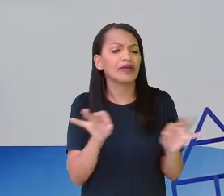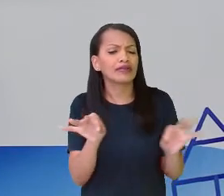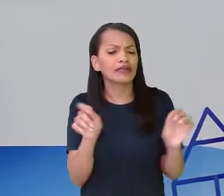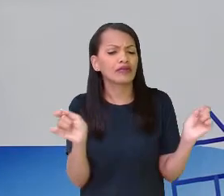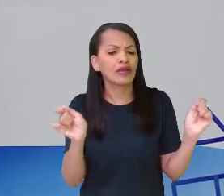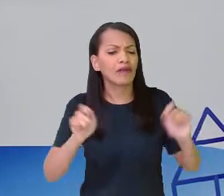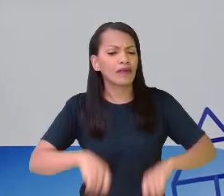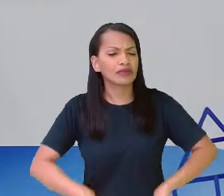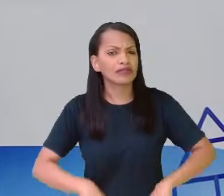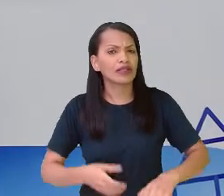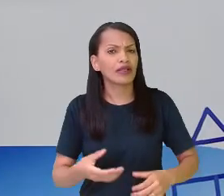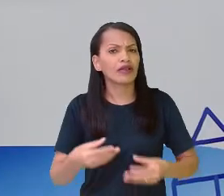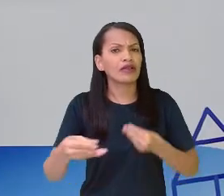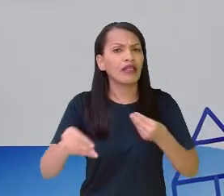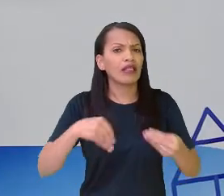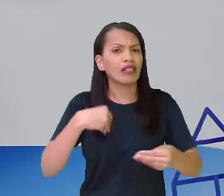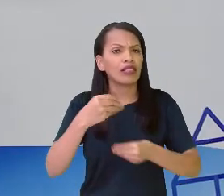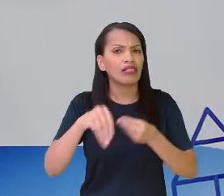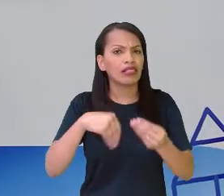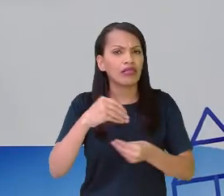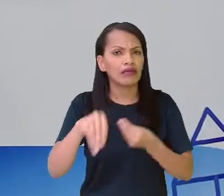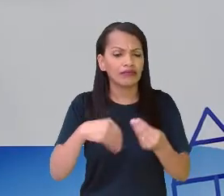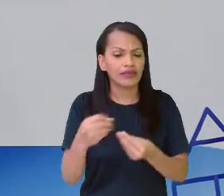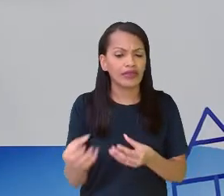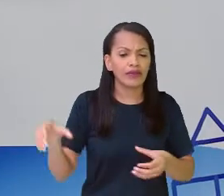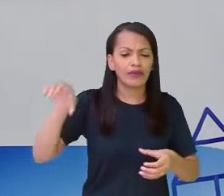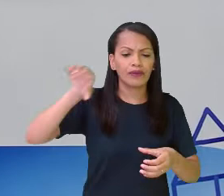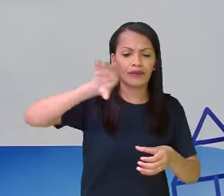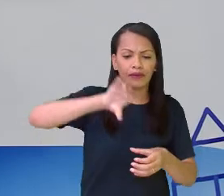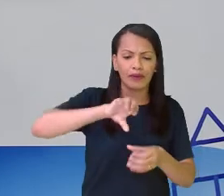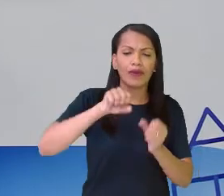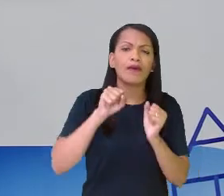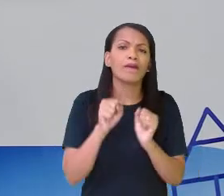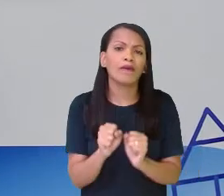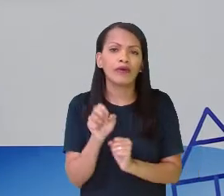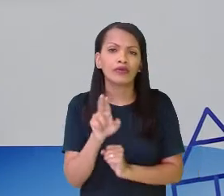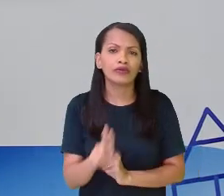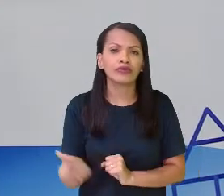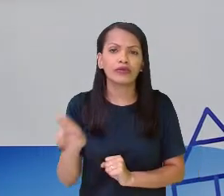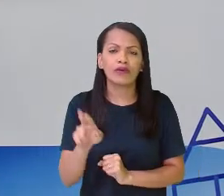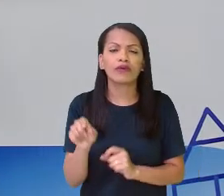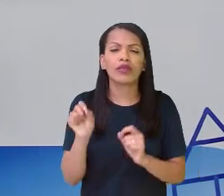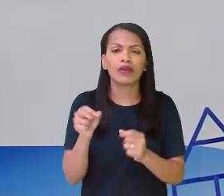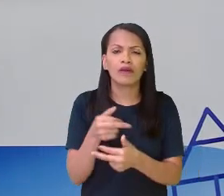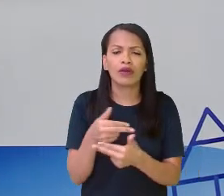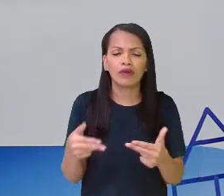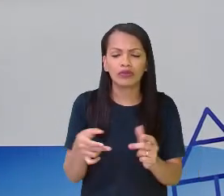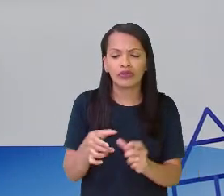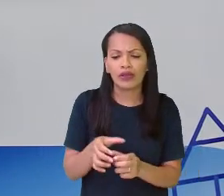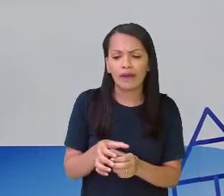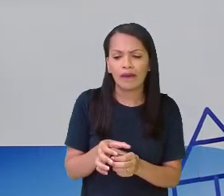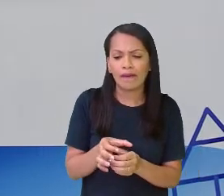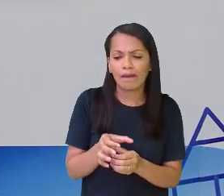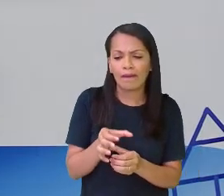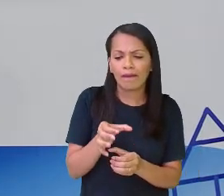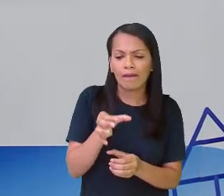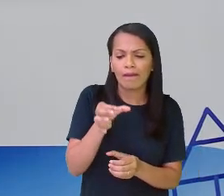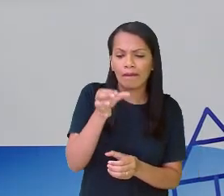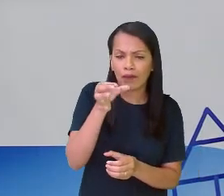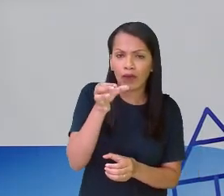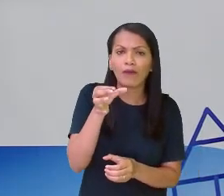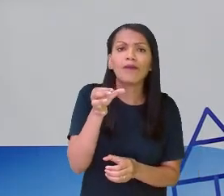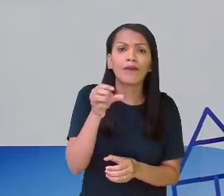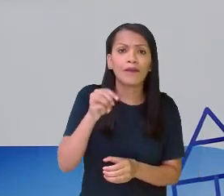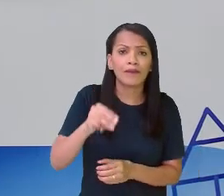capacidades líquidas dos recipientes? Eu posso utilizar jarra medidora, copo medidor